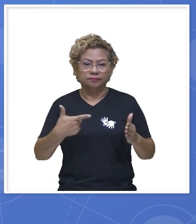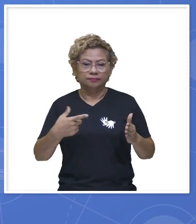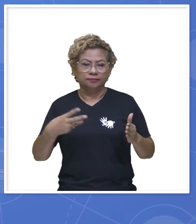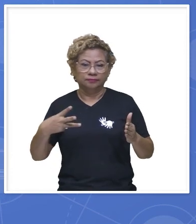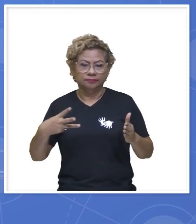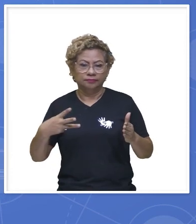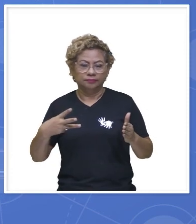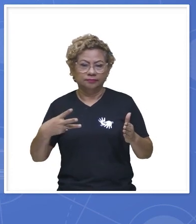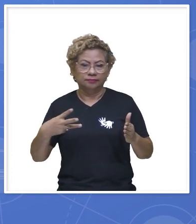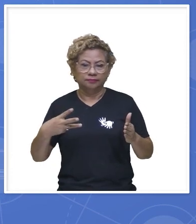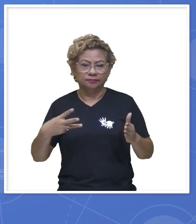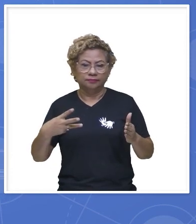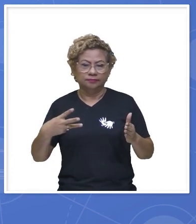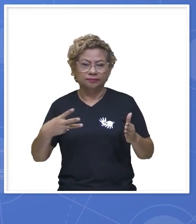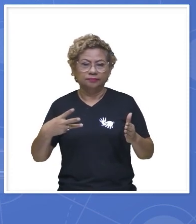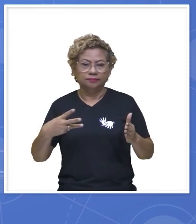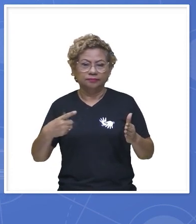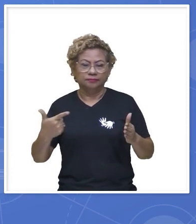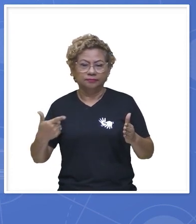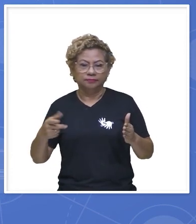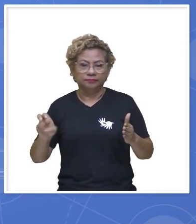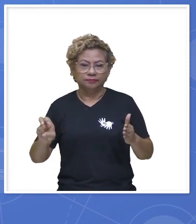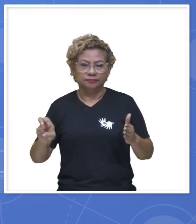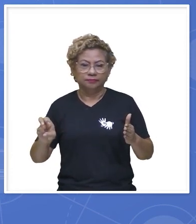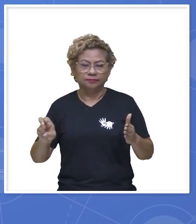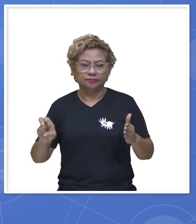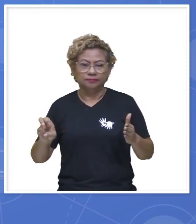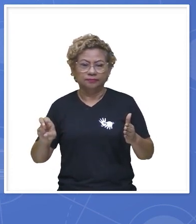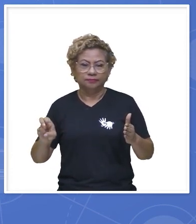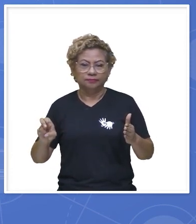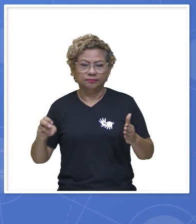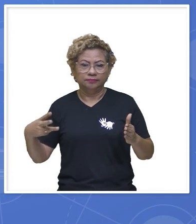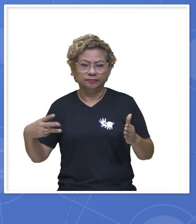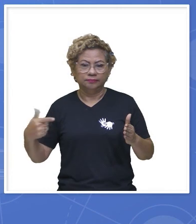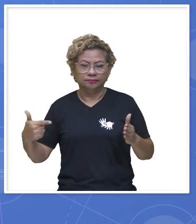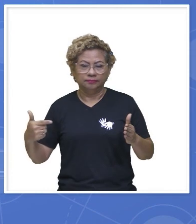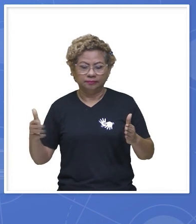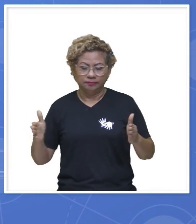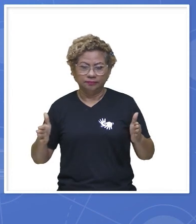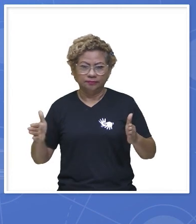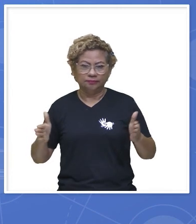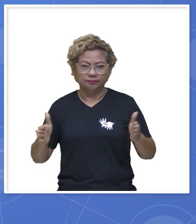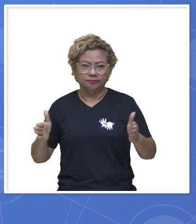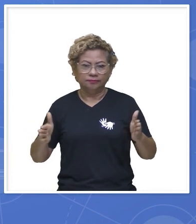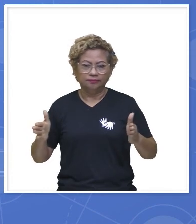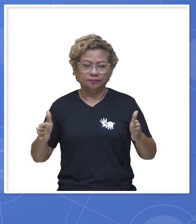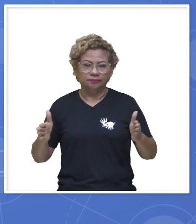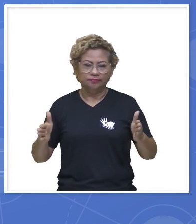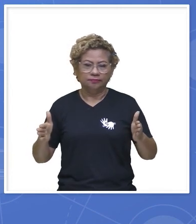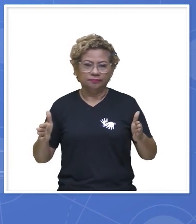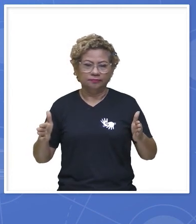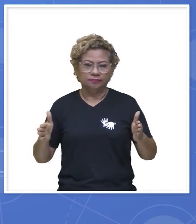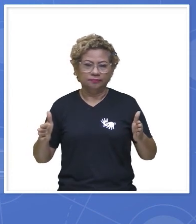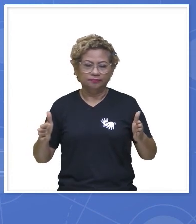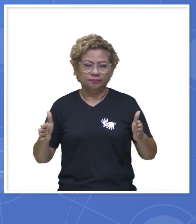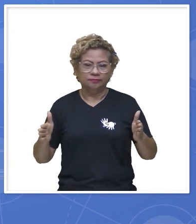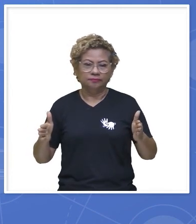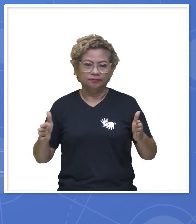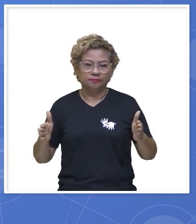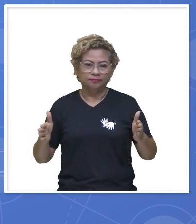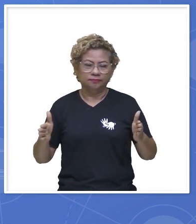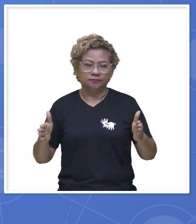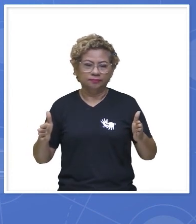né? Vamos encontrar a mediana. Deixa eu ver o que nós temos aqui depois. Tá. Então, vejam,